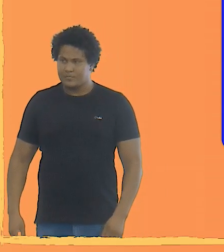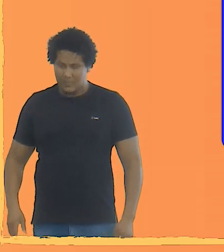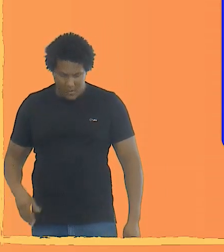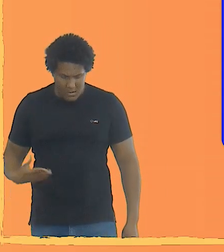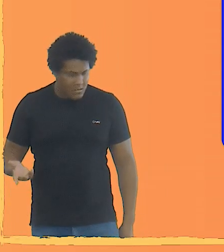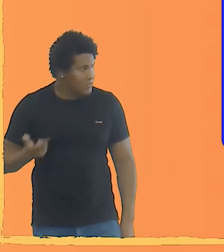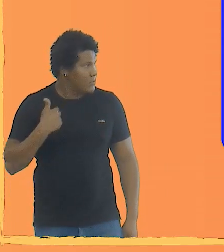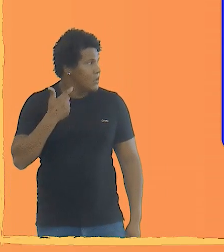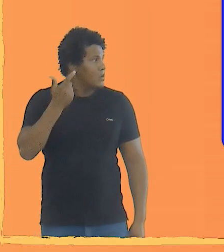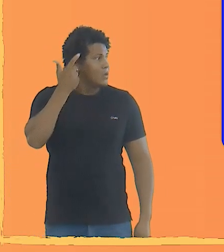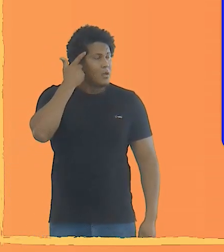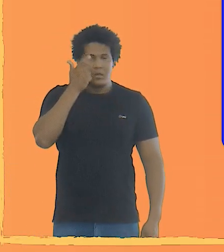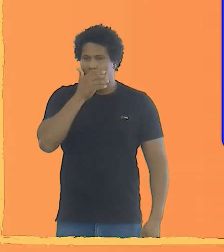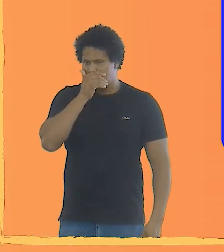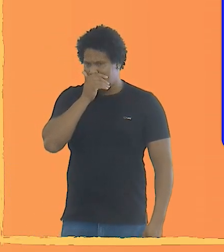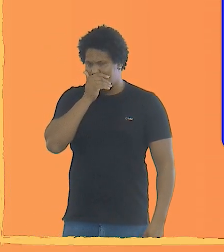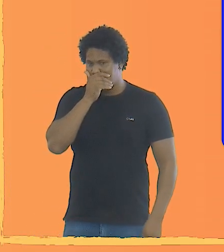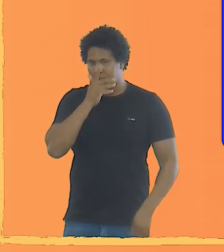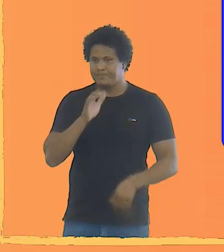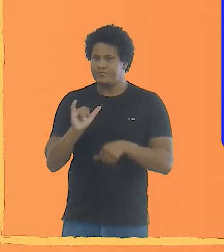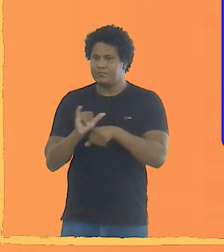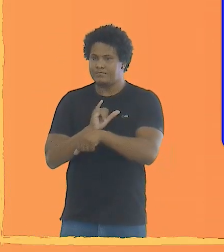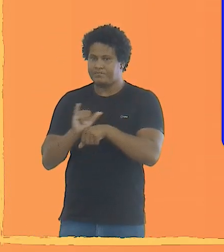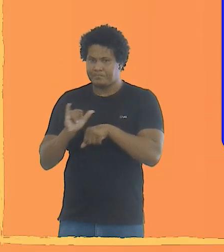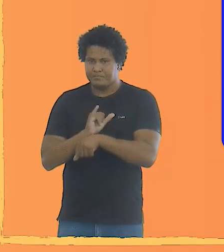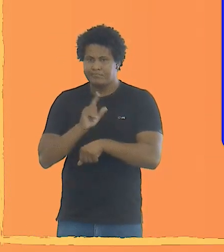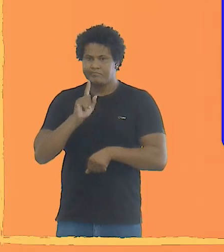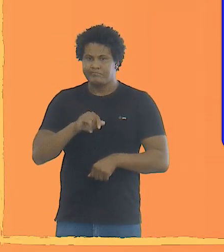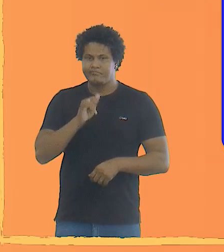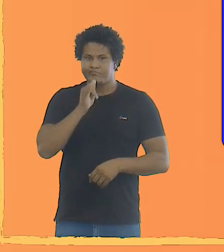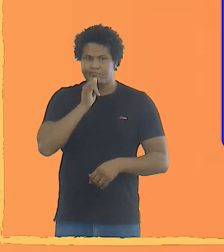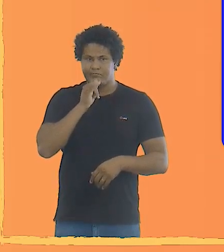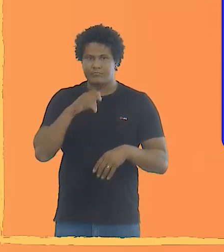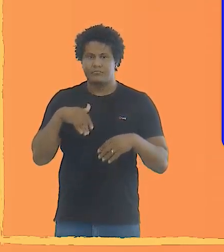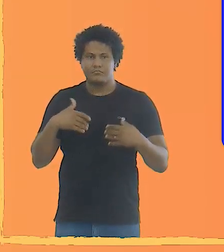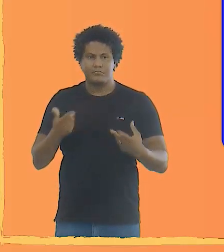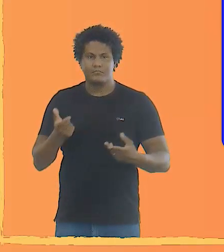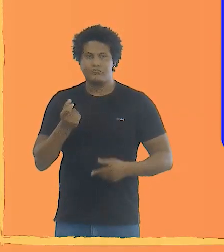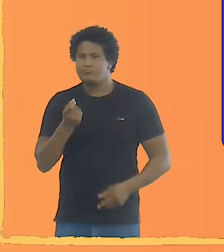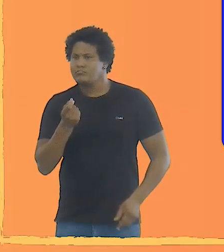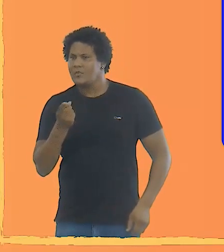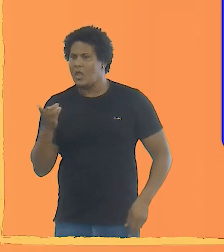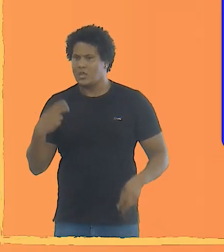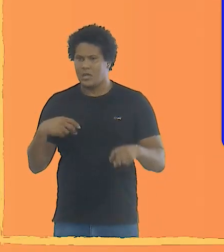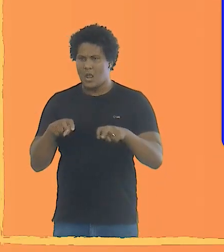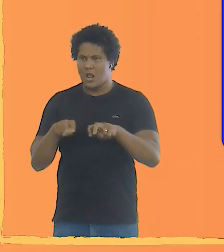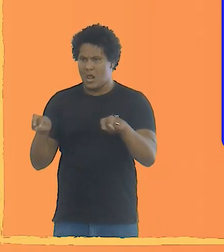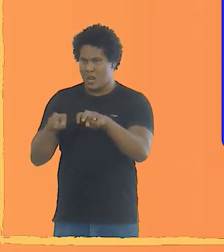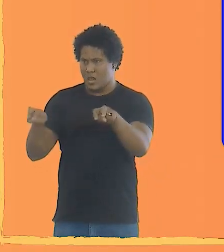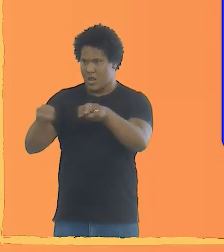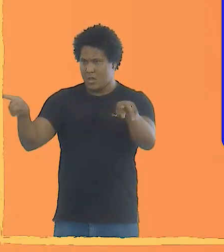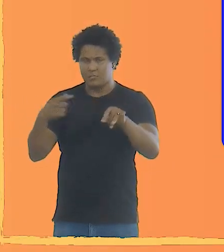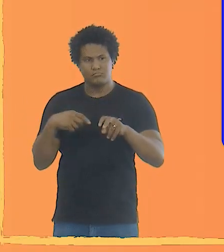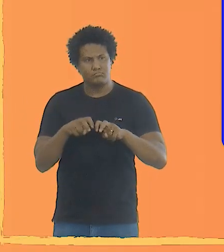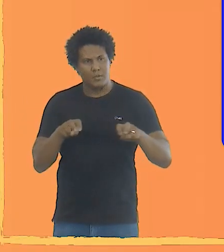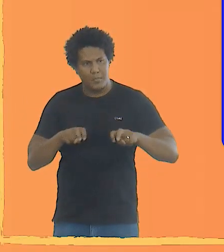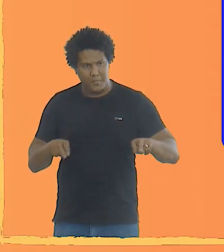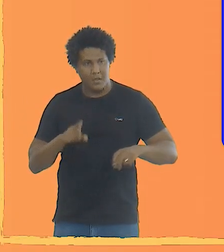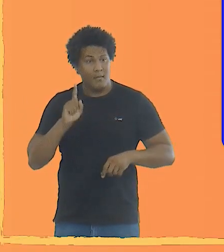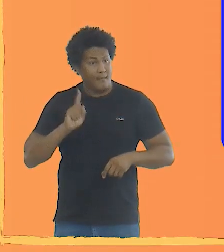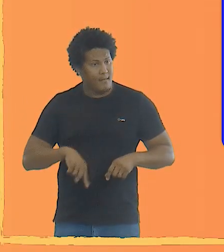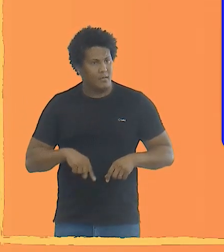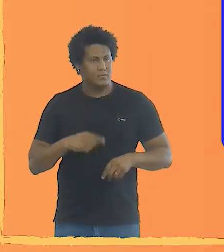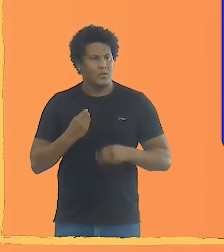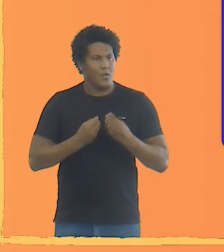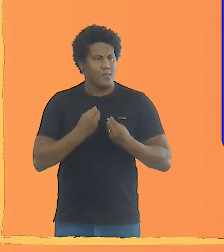esse tipo de questão é exatamente essa. Se eu quiser saber quantas cadeiras eu tenho aqui, o que é que eu vou fazer? Eu vou contar